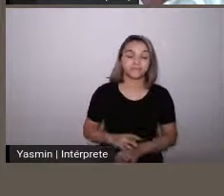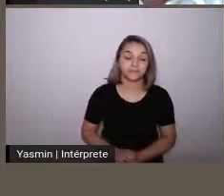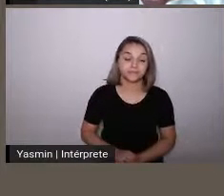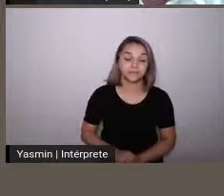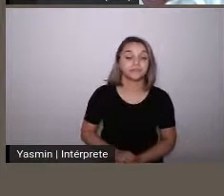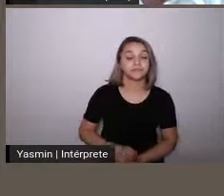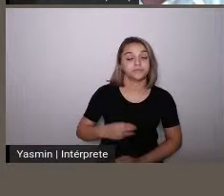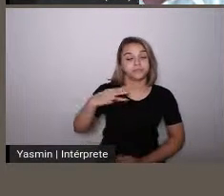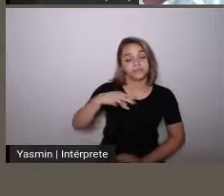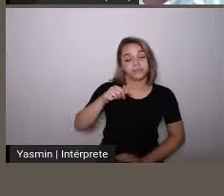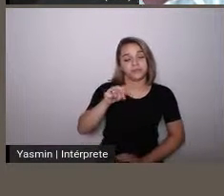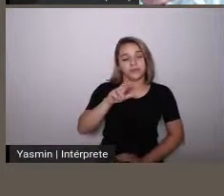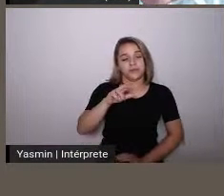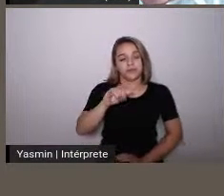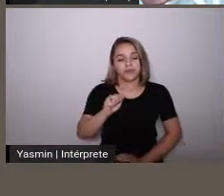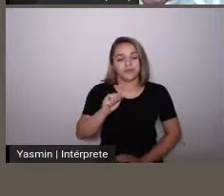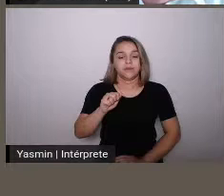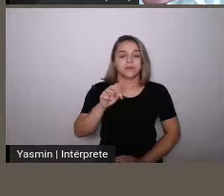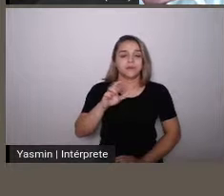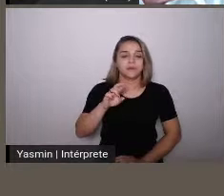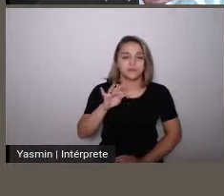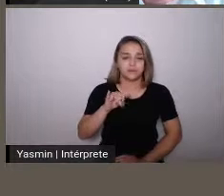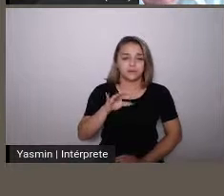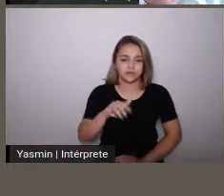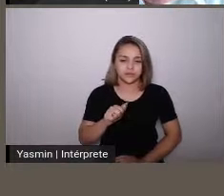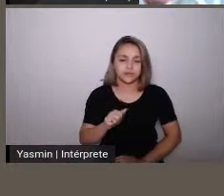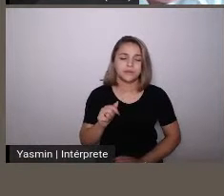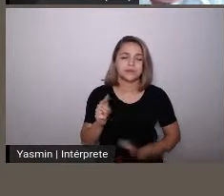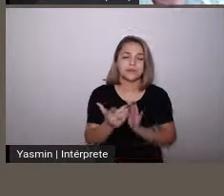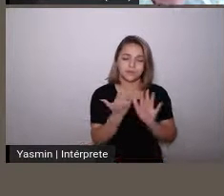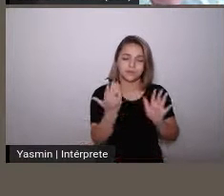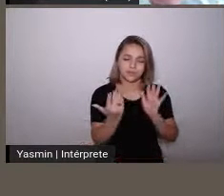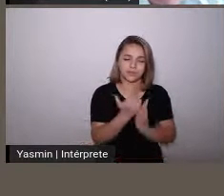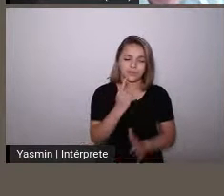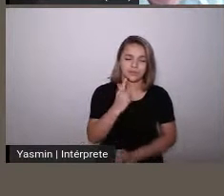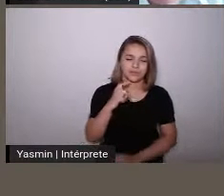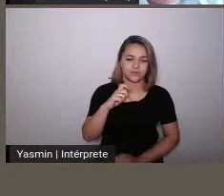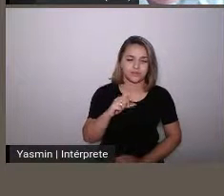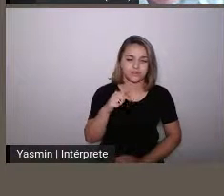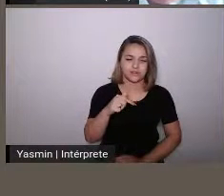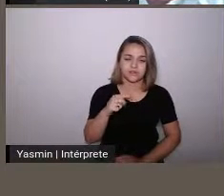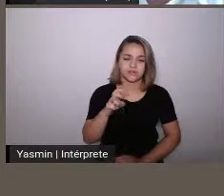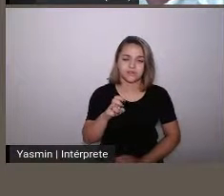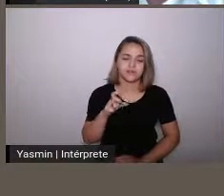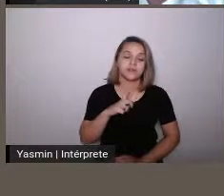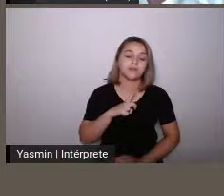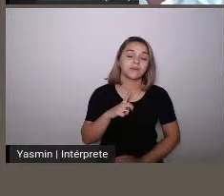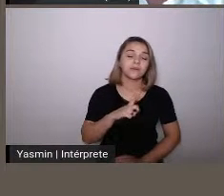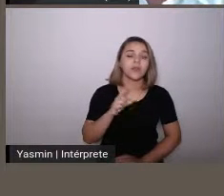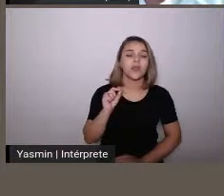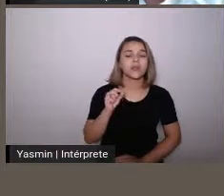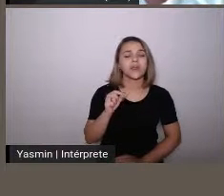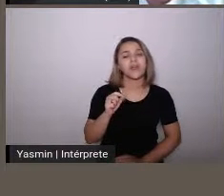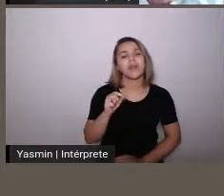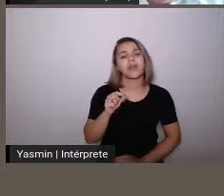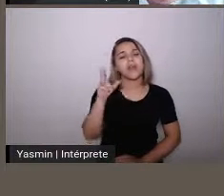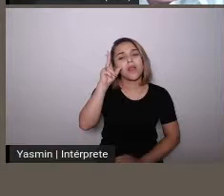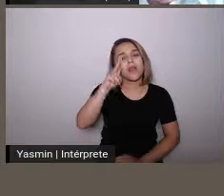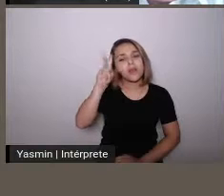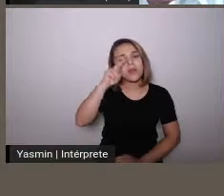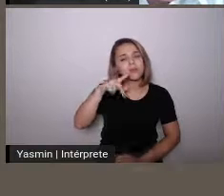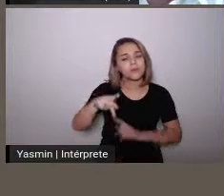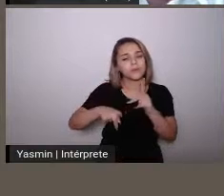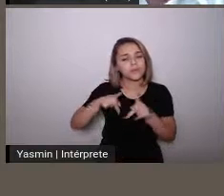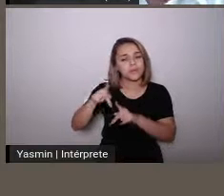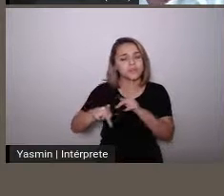livro de 1975, Crônica do Cinema Paulistano, ela lembra que os imigrantes pobres de origem popular não